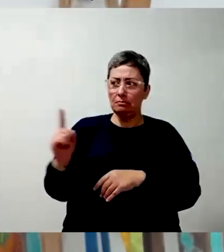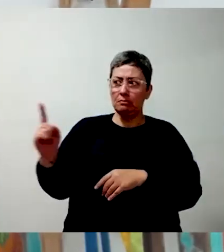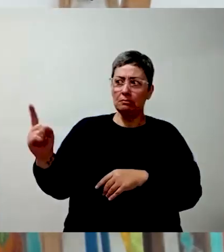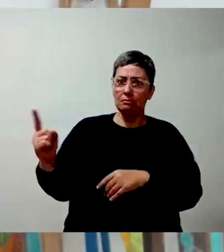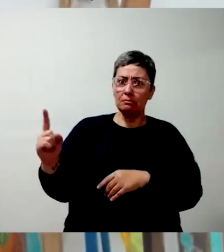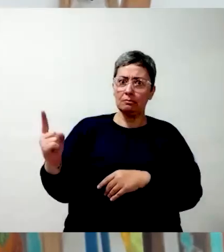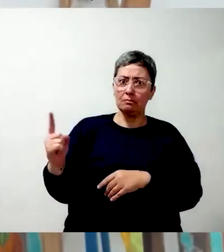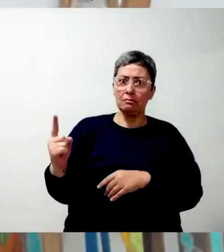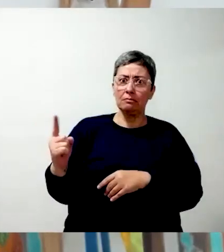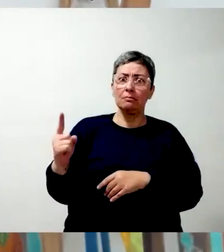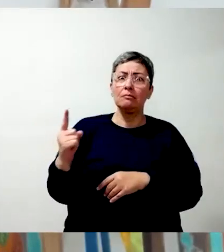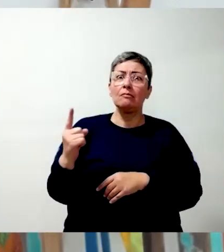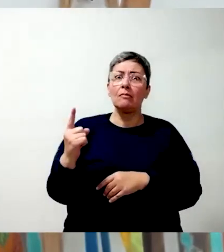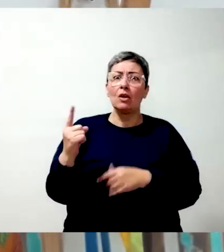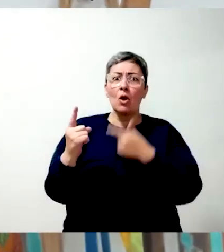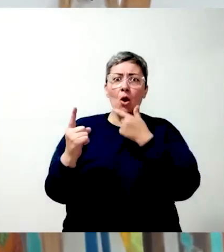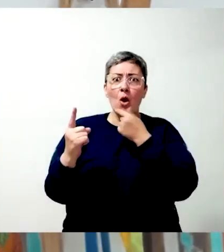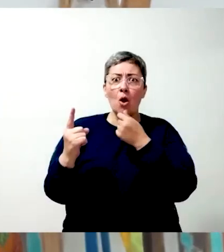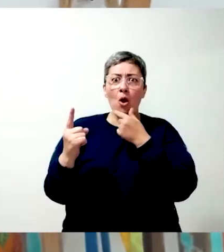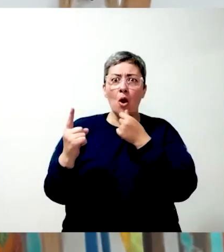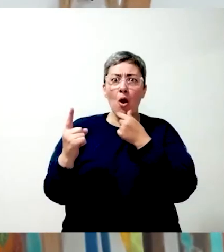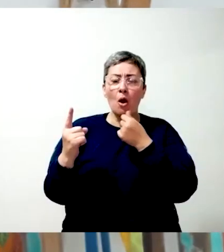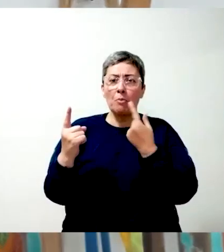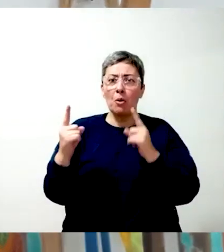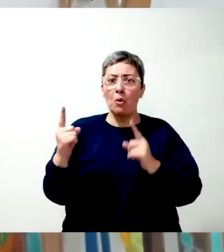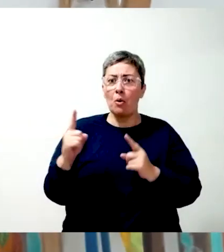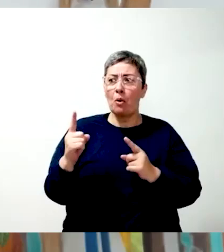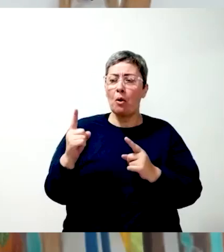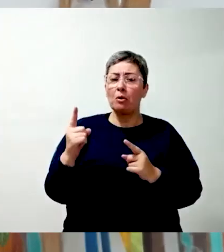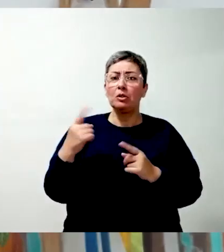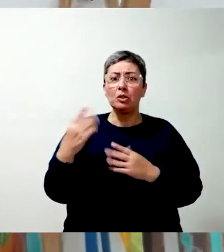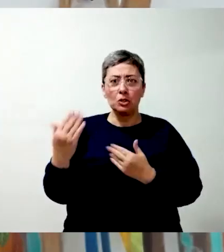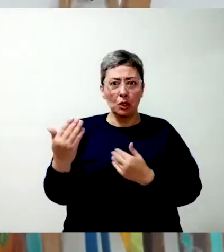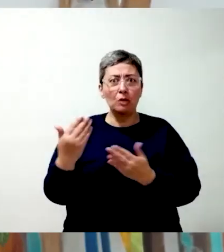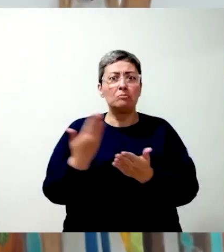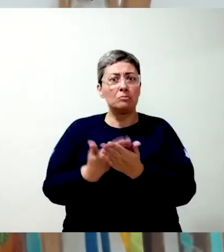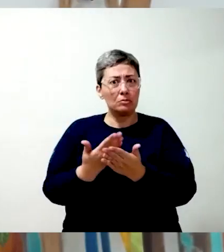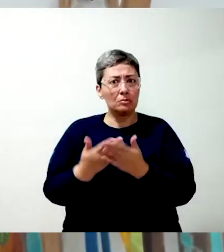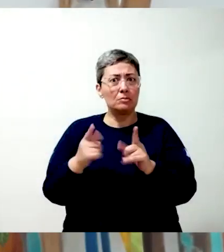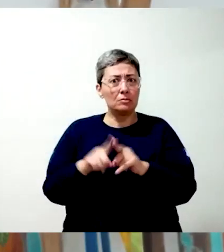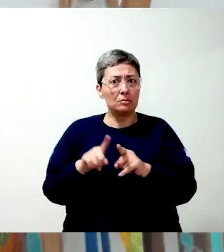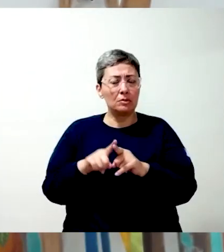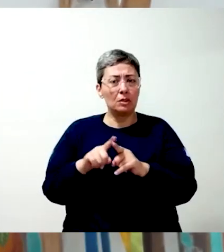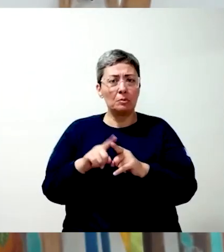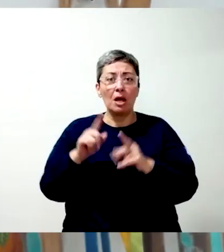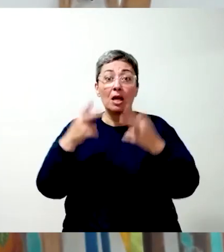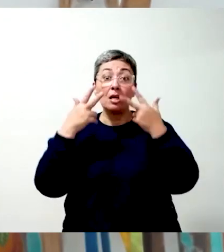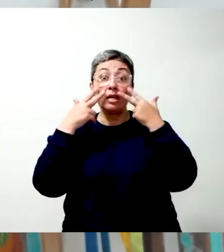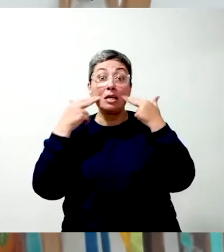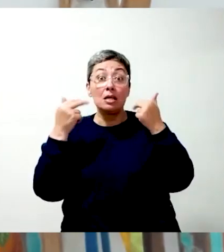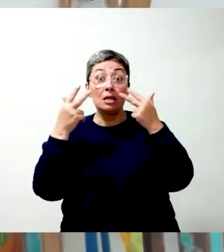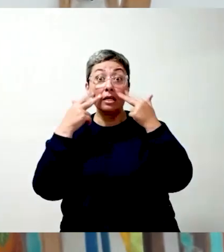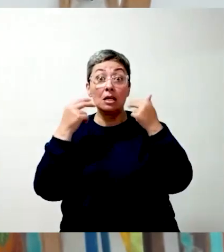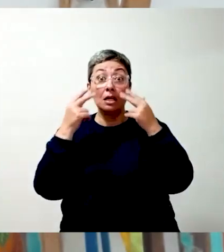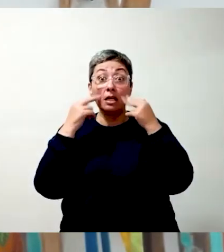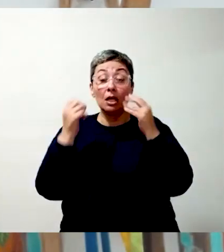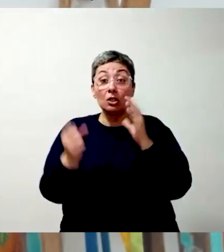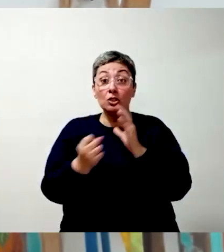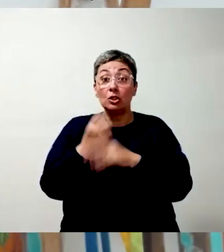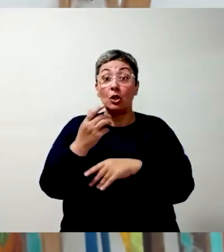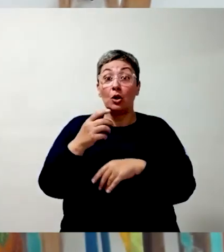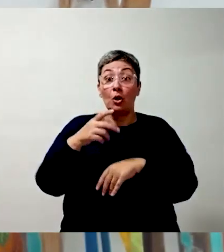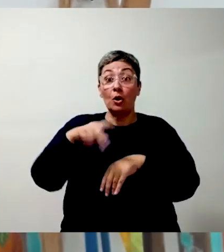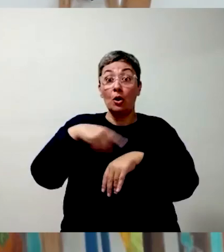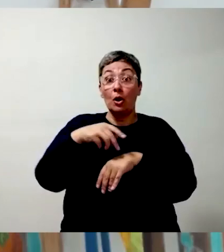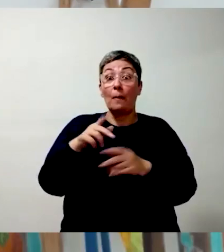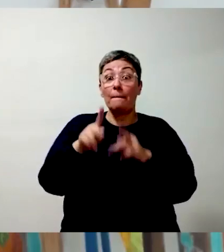surpreendidos pela chegada de um outro jovem, um outro estudante, um indígena de